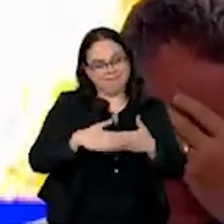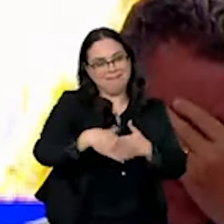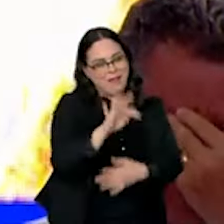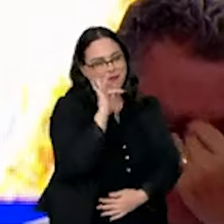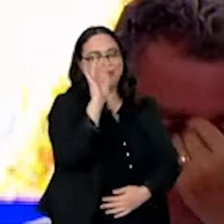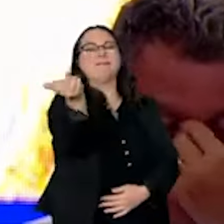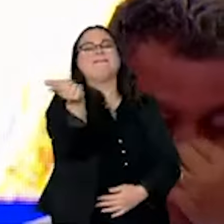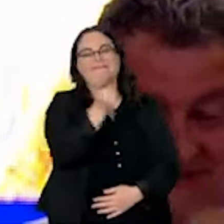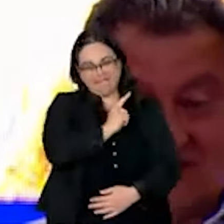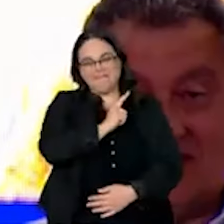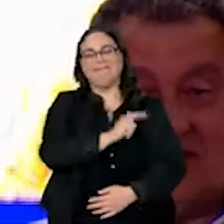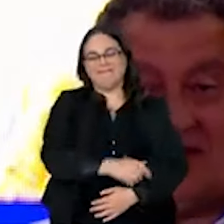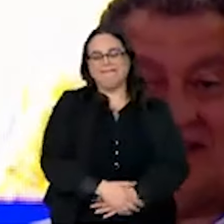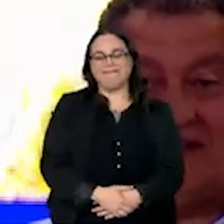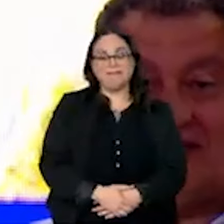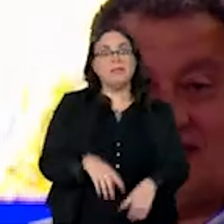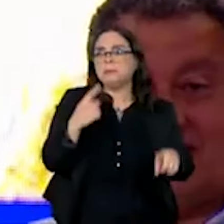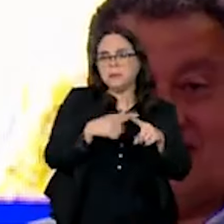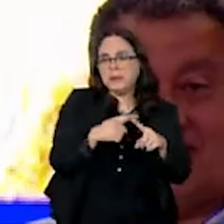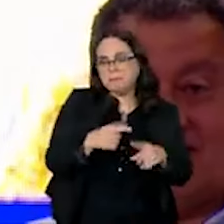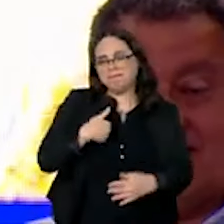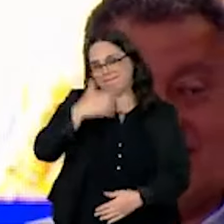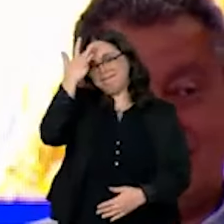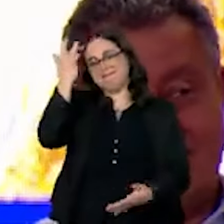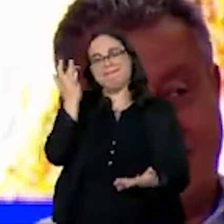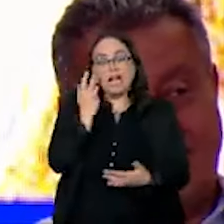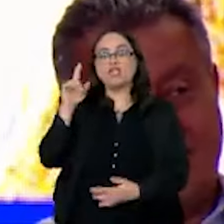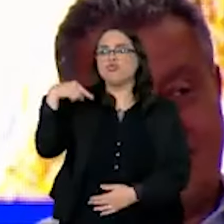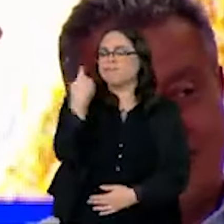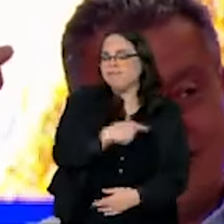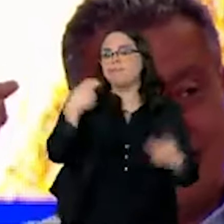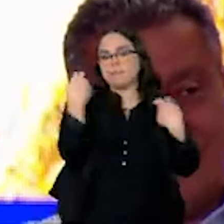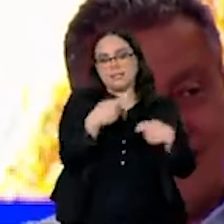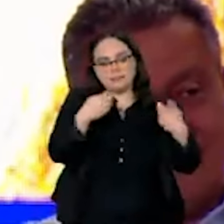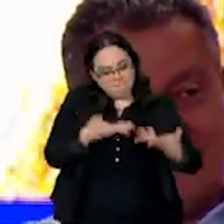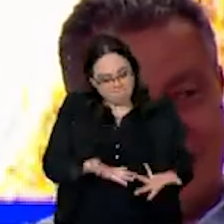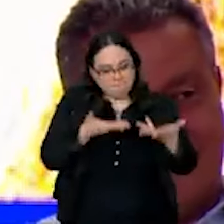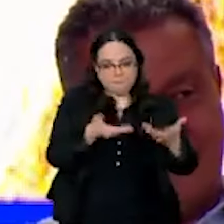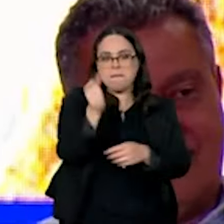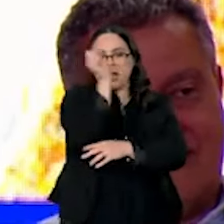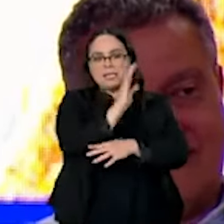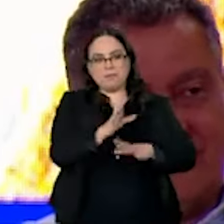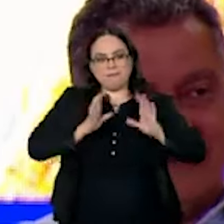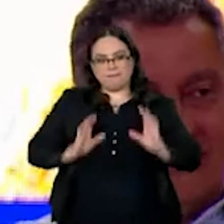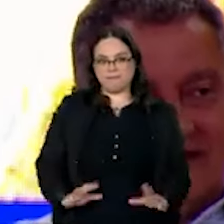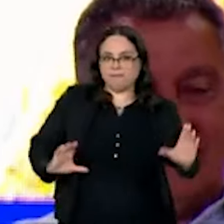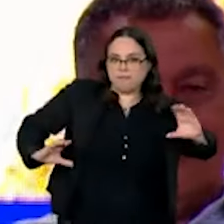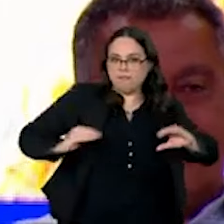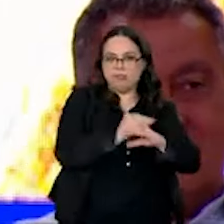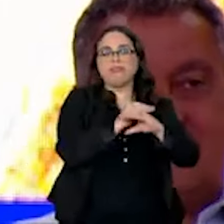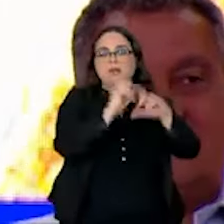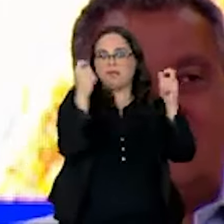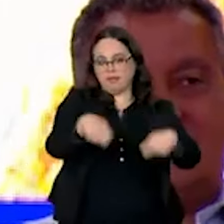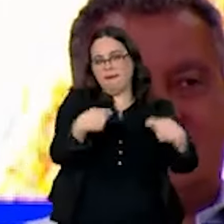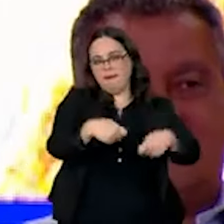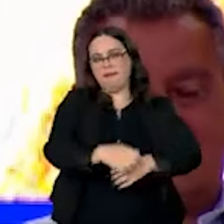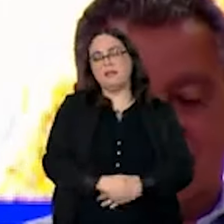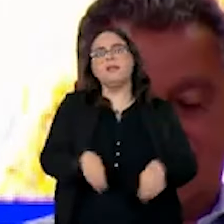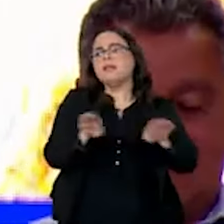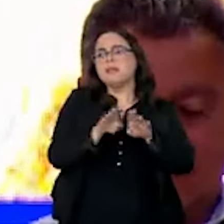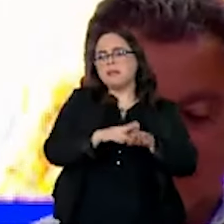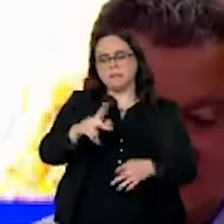frente. É porque eu acho que nós precisamos tornar o Brasil civilizado, gente. A